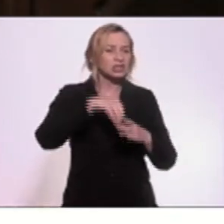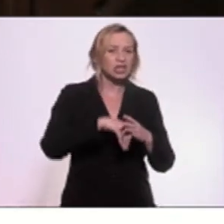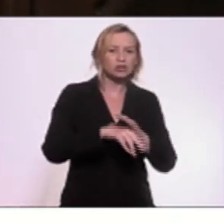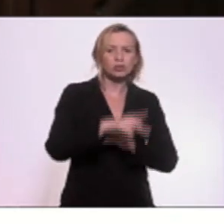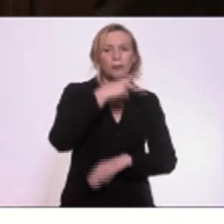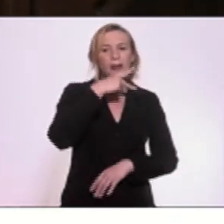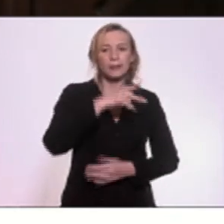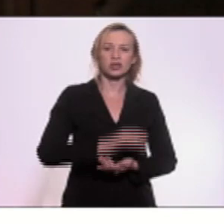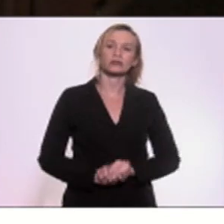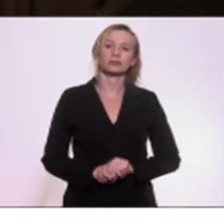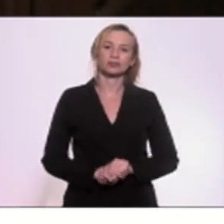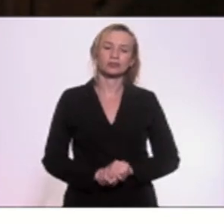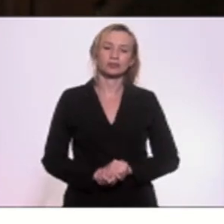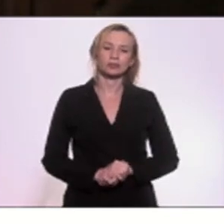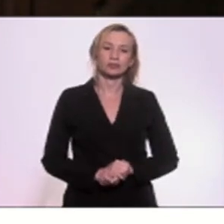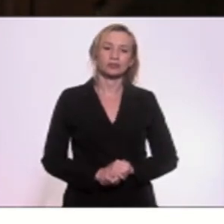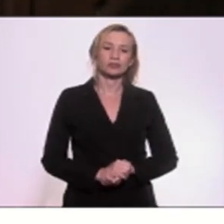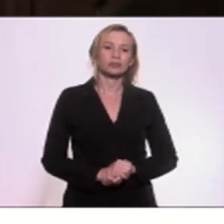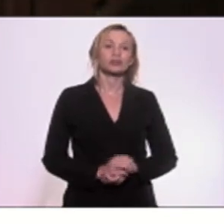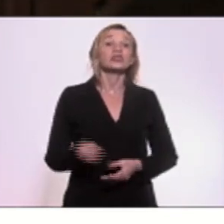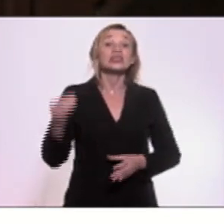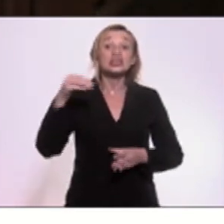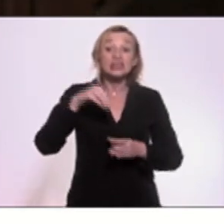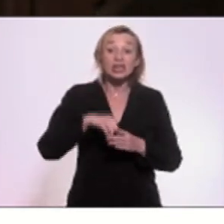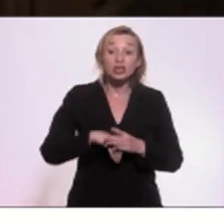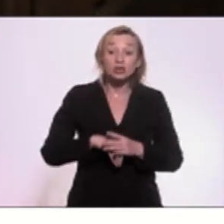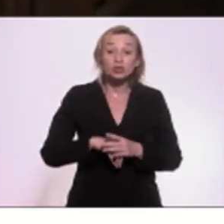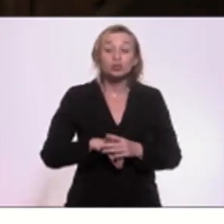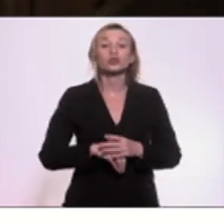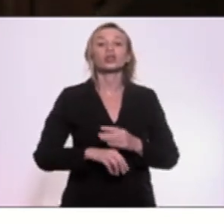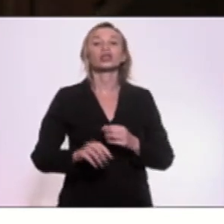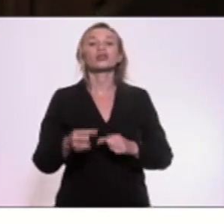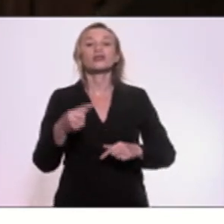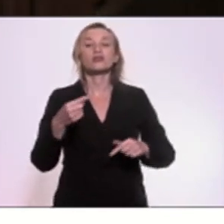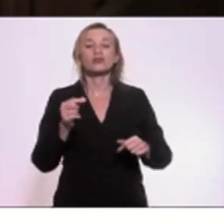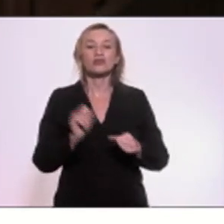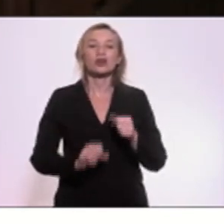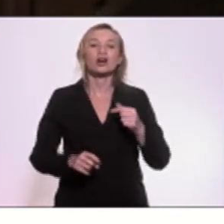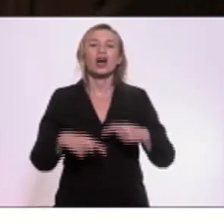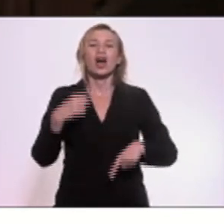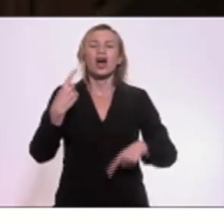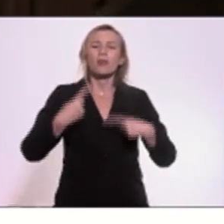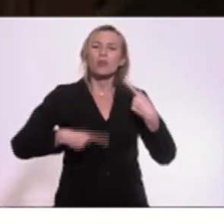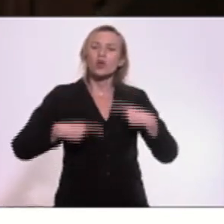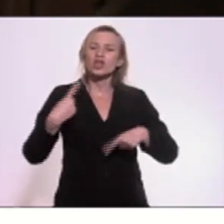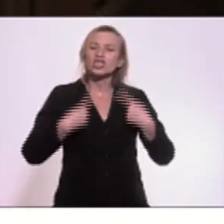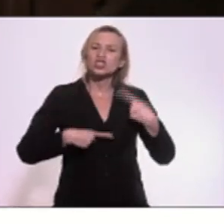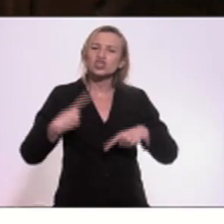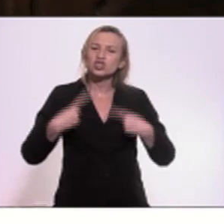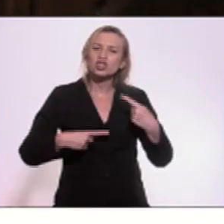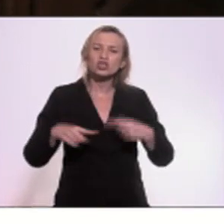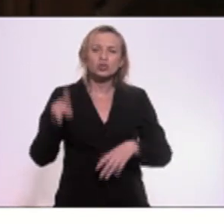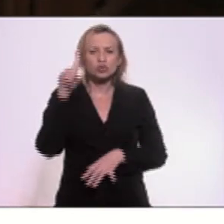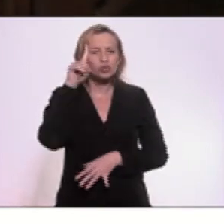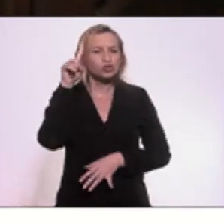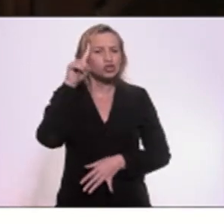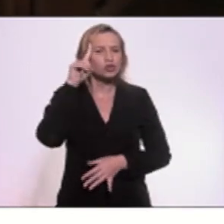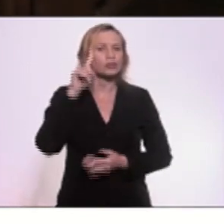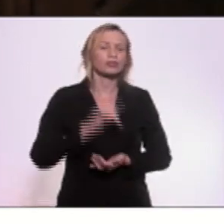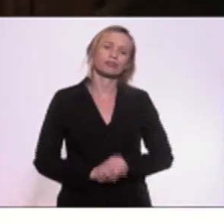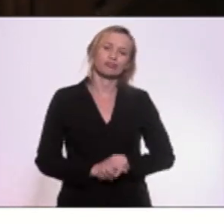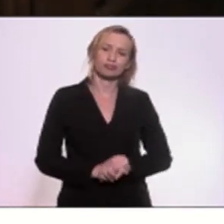parlamentos, de dentro daqueles que fazem a política, que estão fazendo a política no dia a dia.